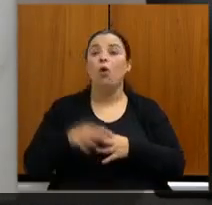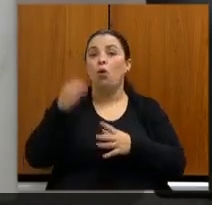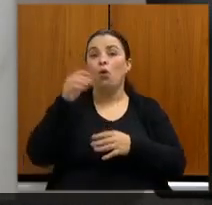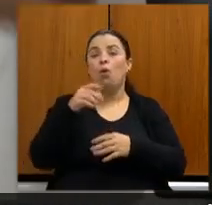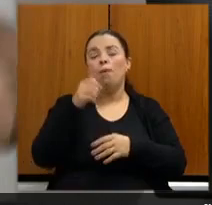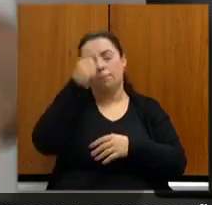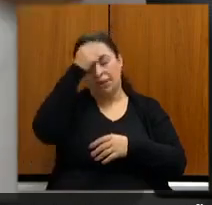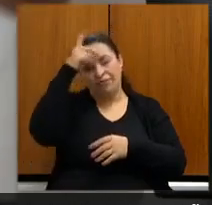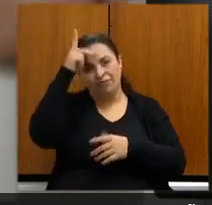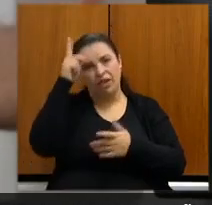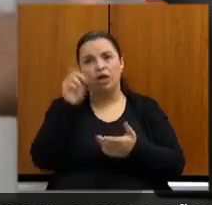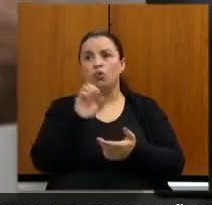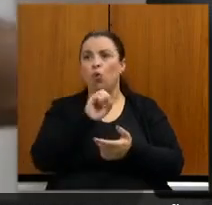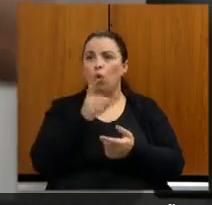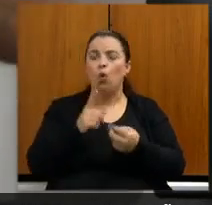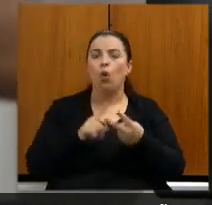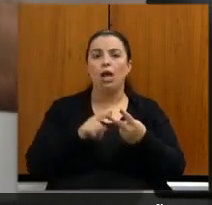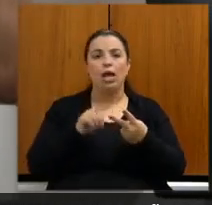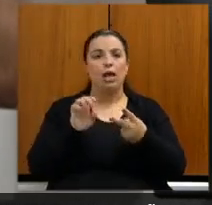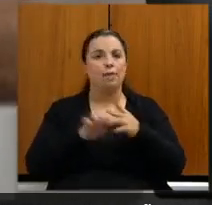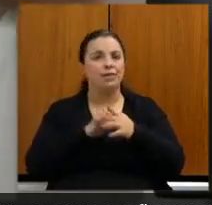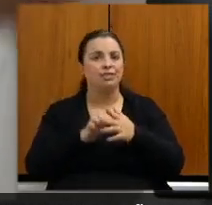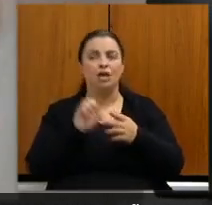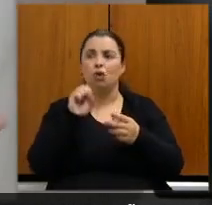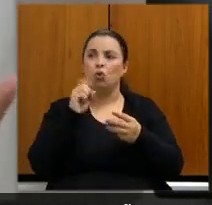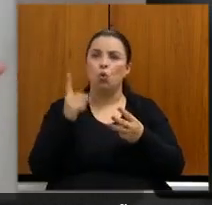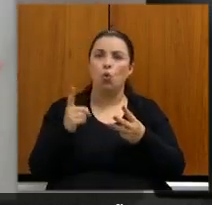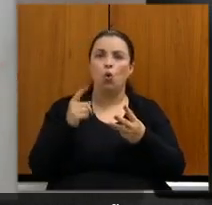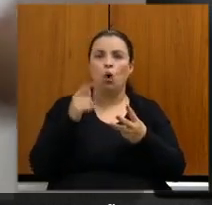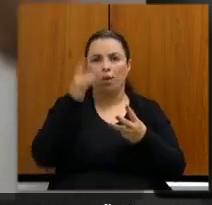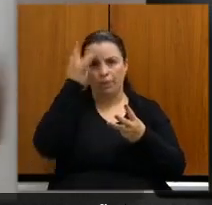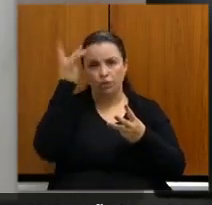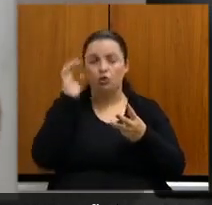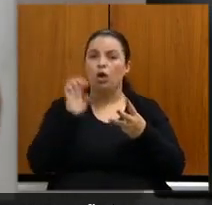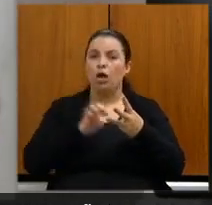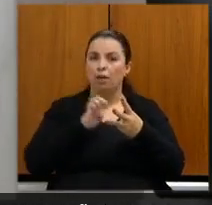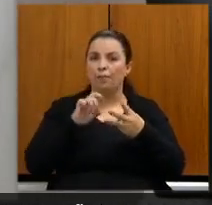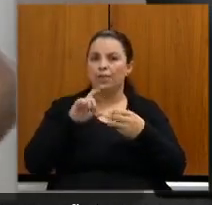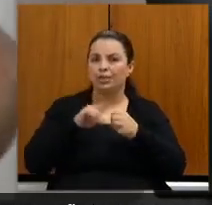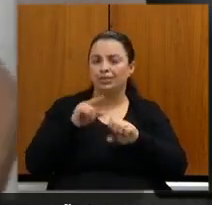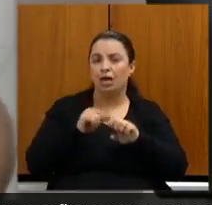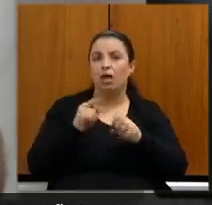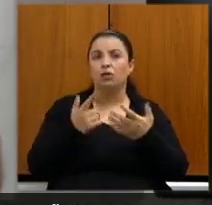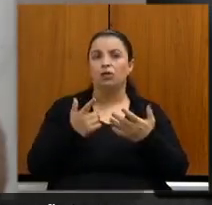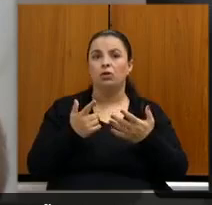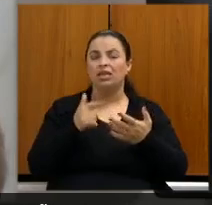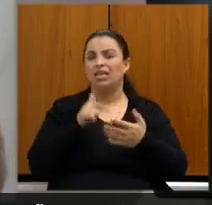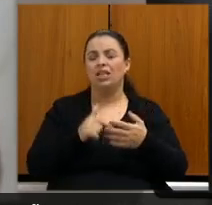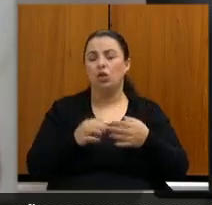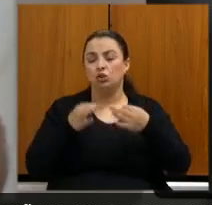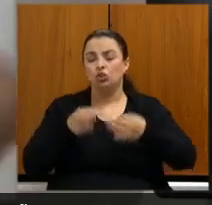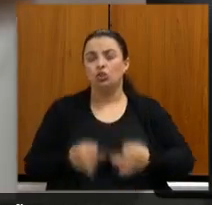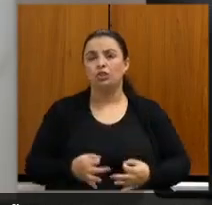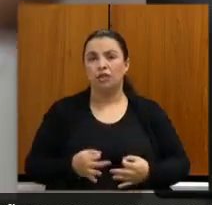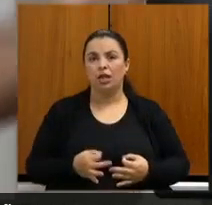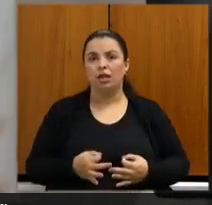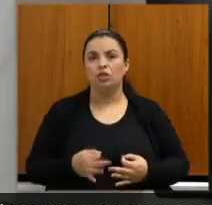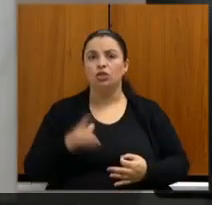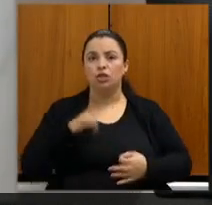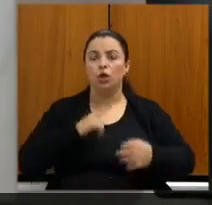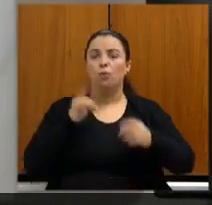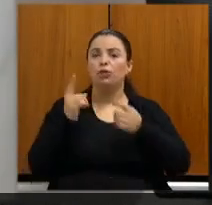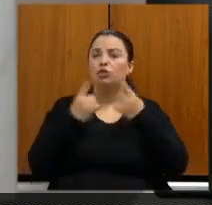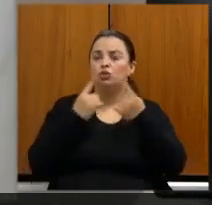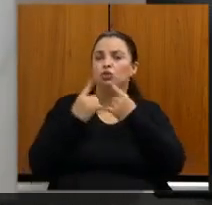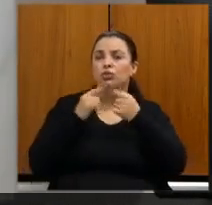o empresário ou empresa que não tenha dignidade a ética de fazer jogo transparente e